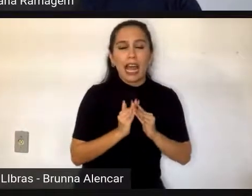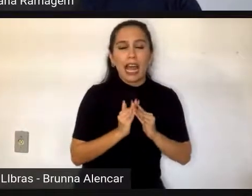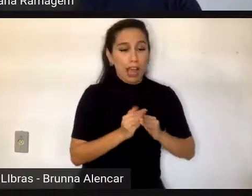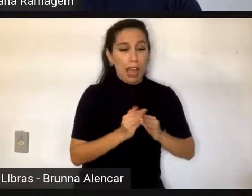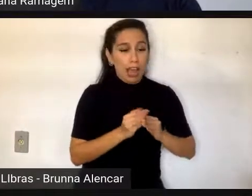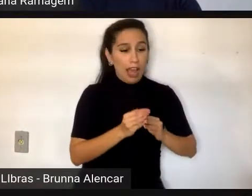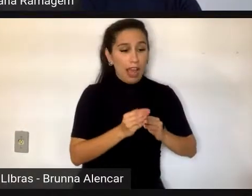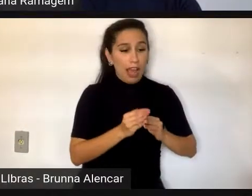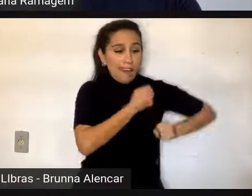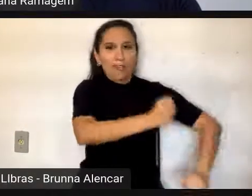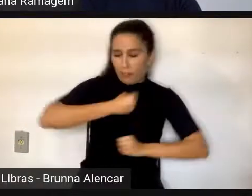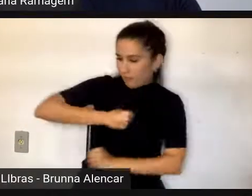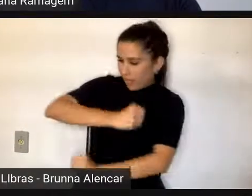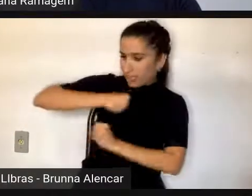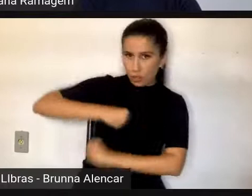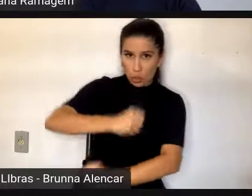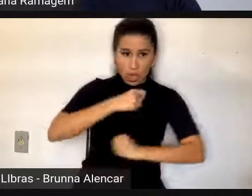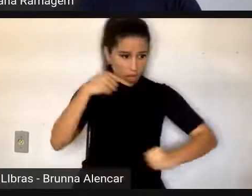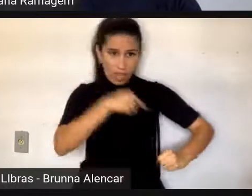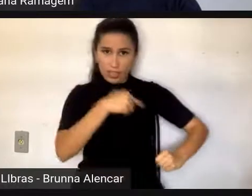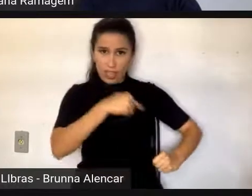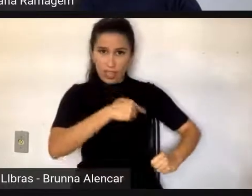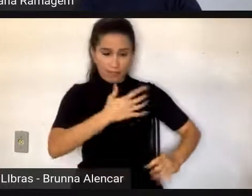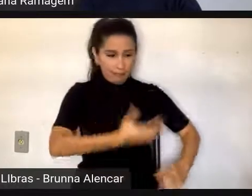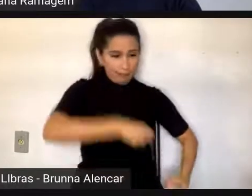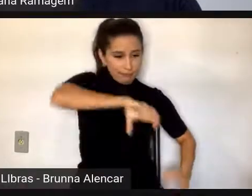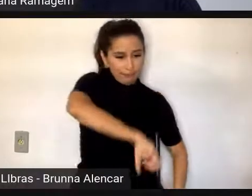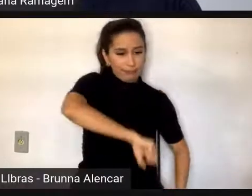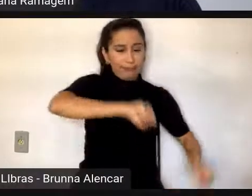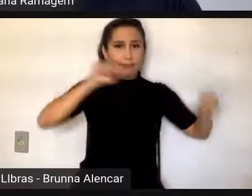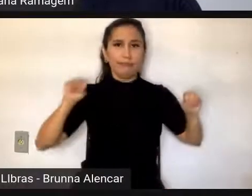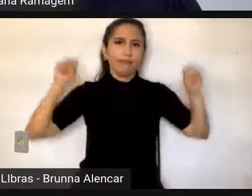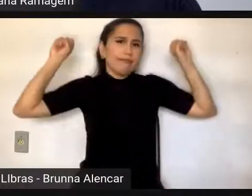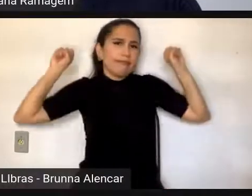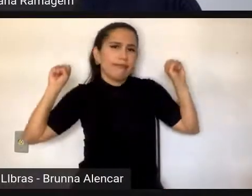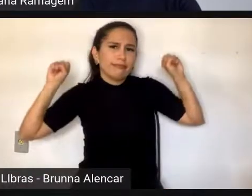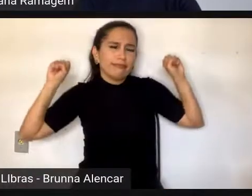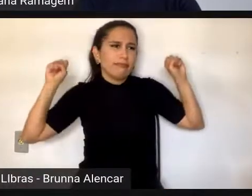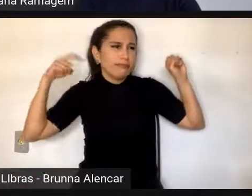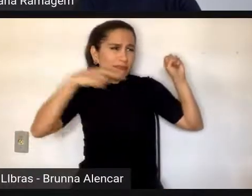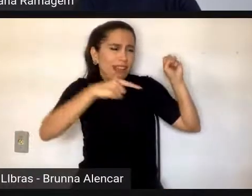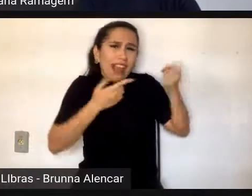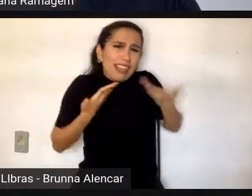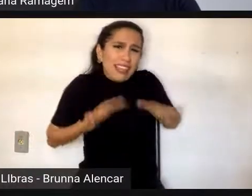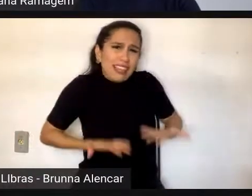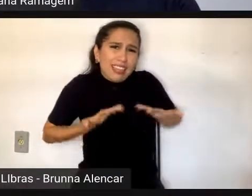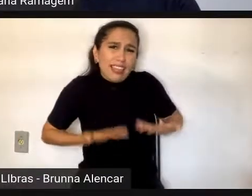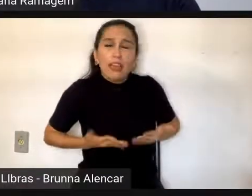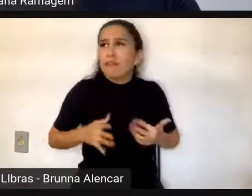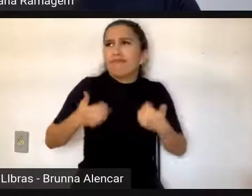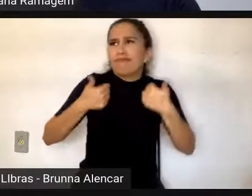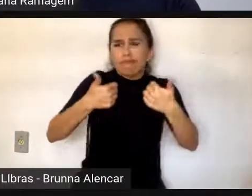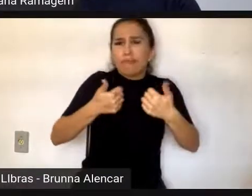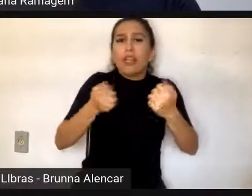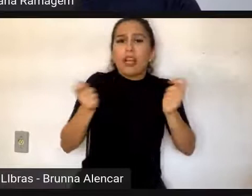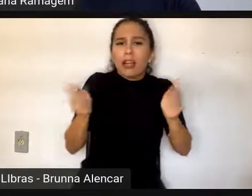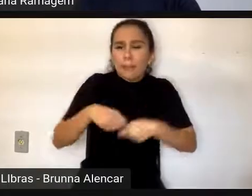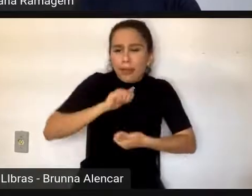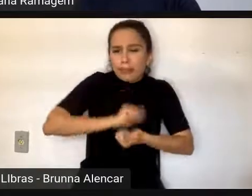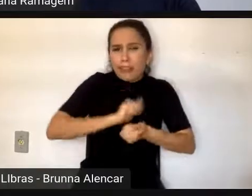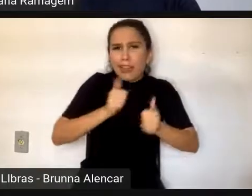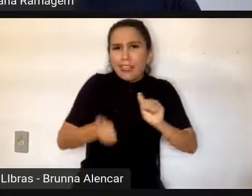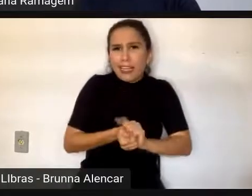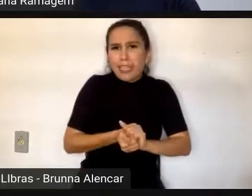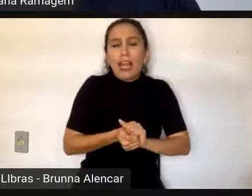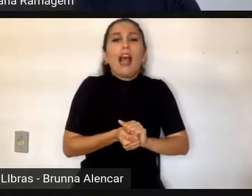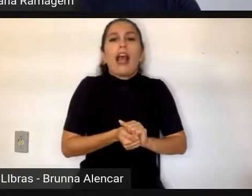Você vai pegar ou o peso que, caso você não tenha, você adapta. Pega